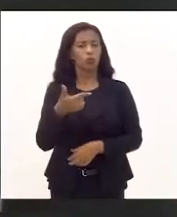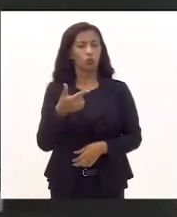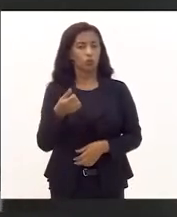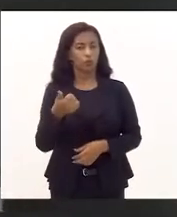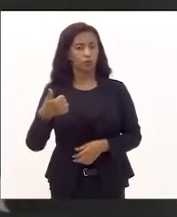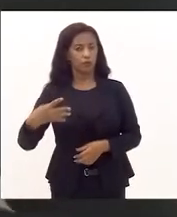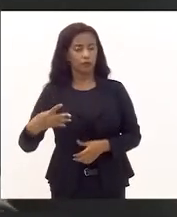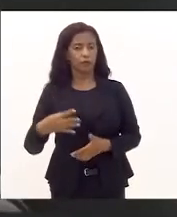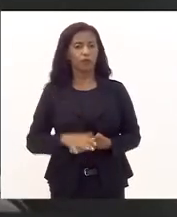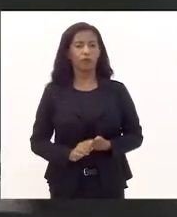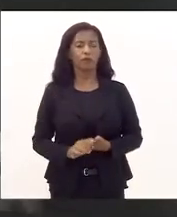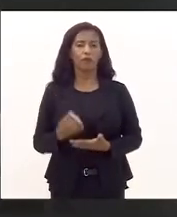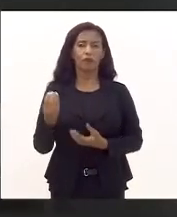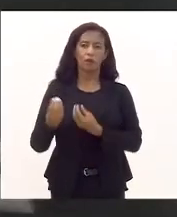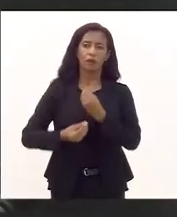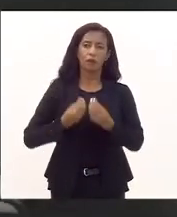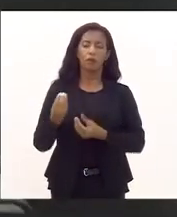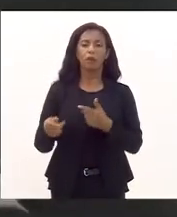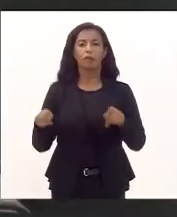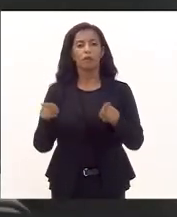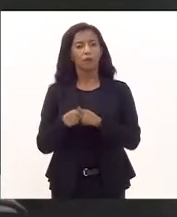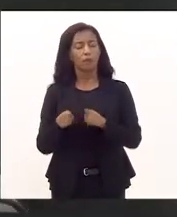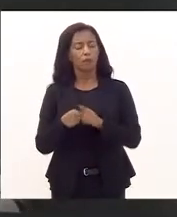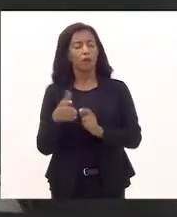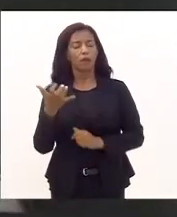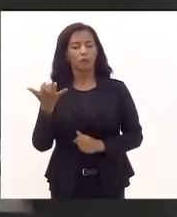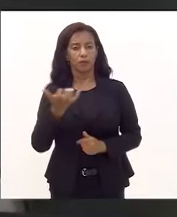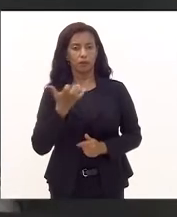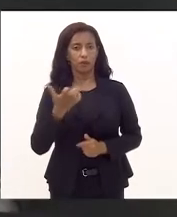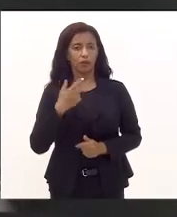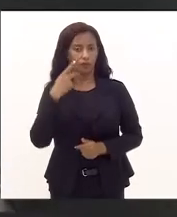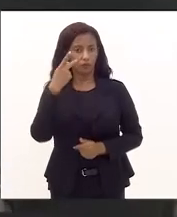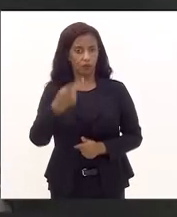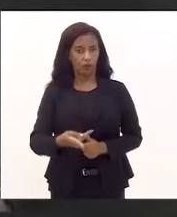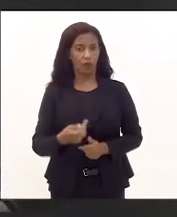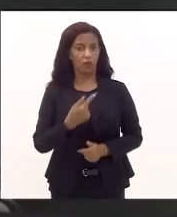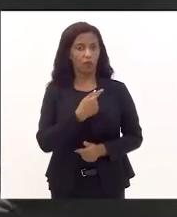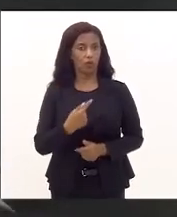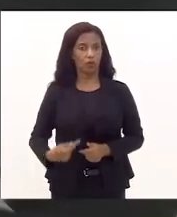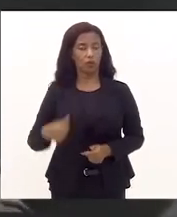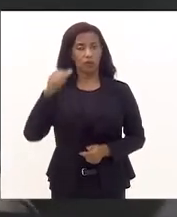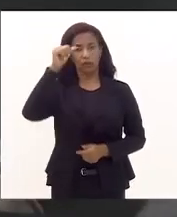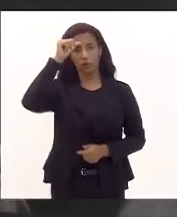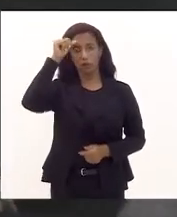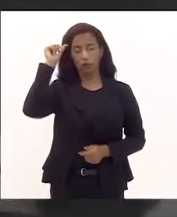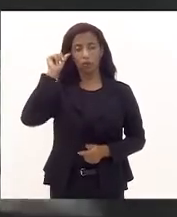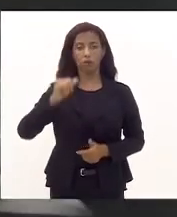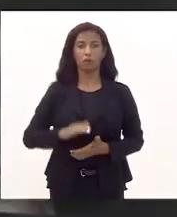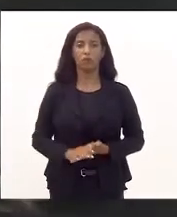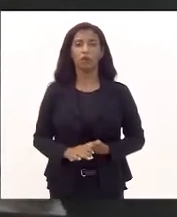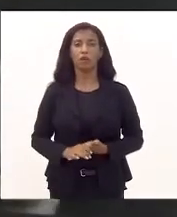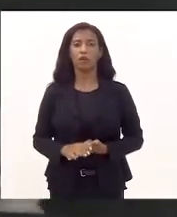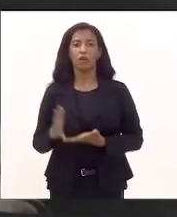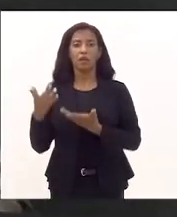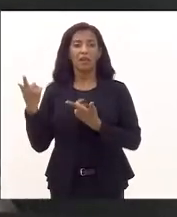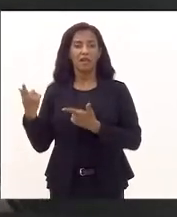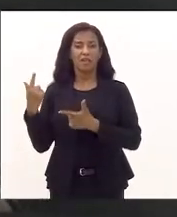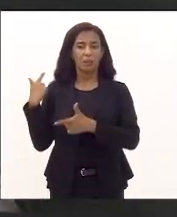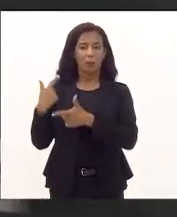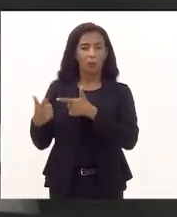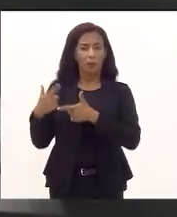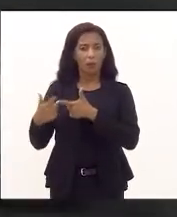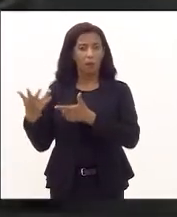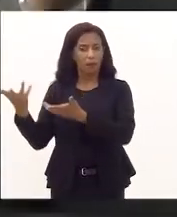2014, como também eu quero dizer que o governador Cláudio Castro herdou essa